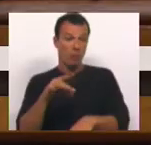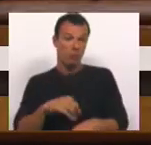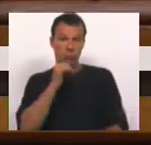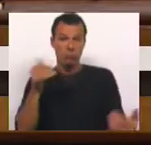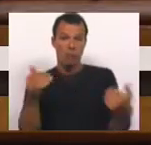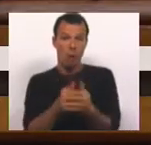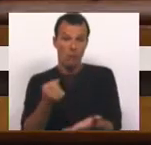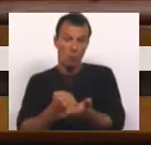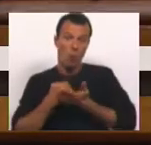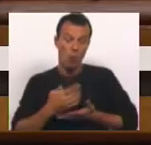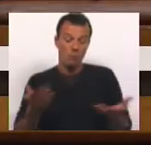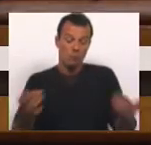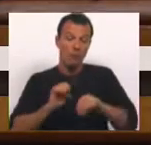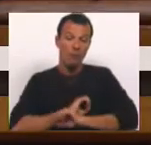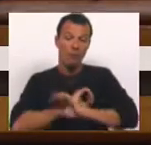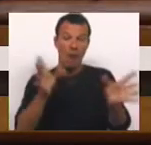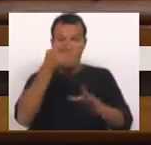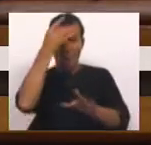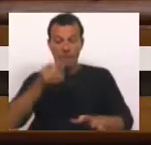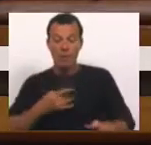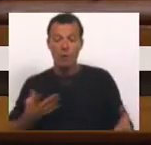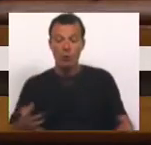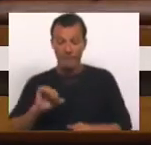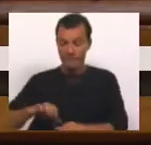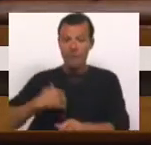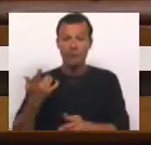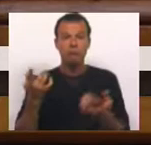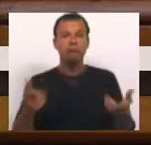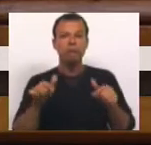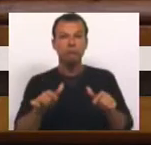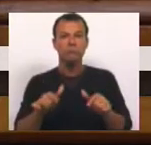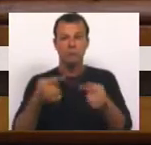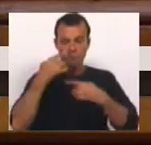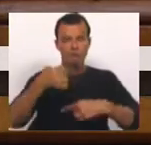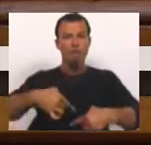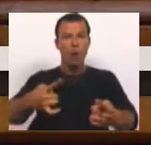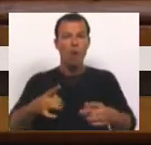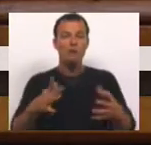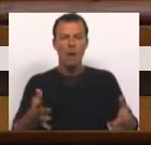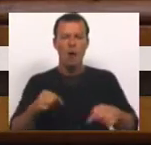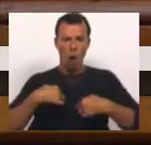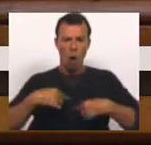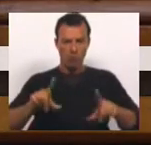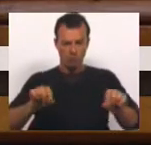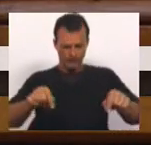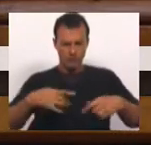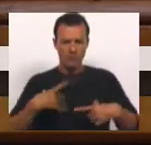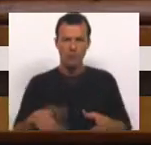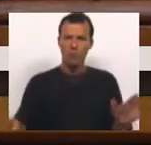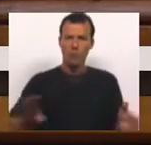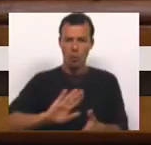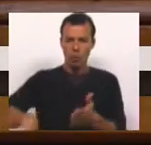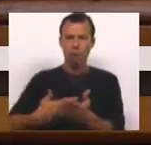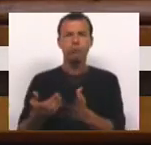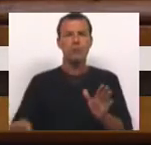a ressalva da posição dos Verdes sobre os tempos de debate e reflexão que aqui deixei expressa. Arrastámos também o nosso projeto de lei